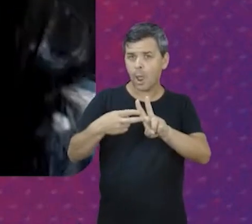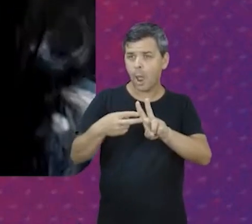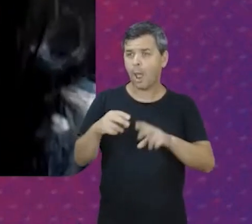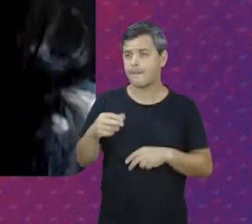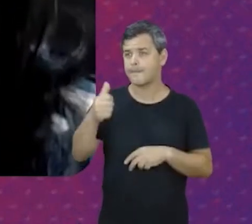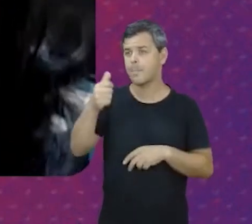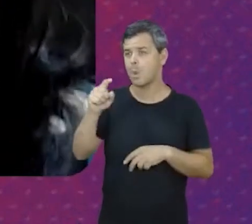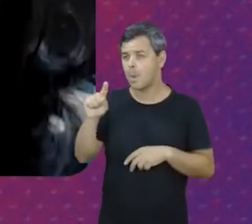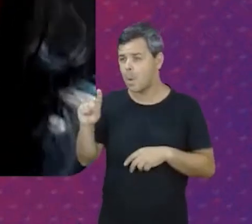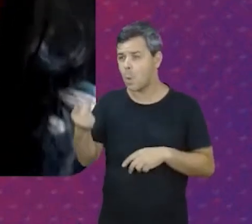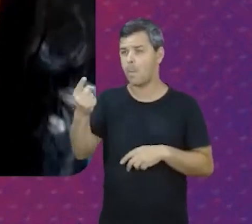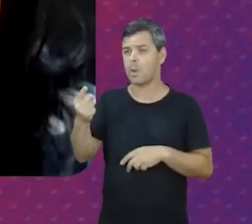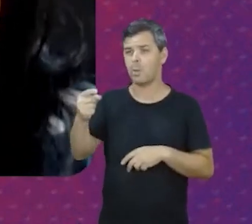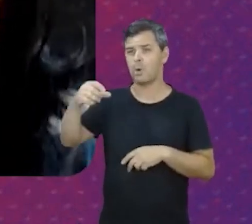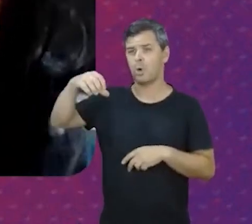chegou a quase